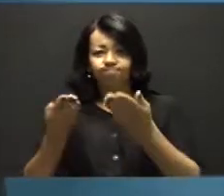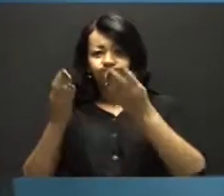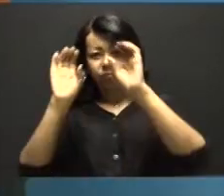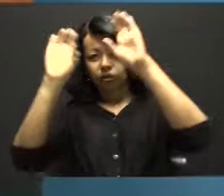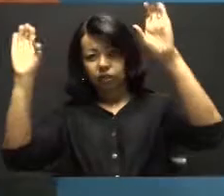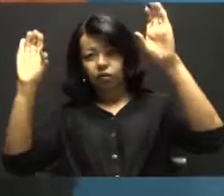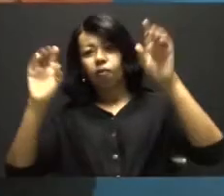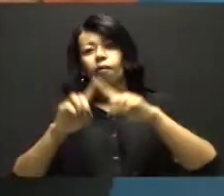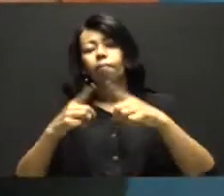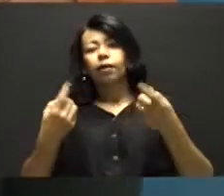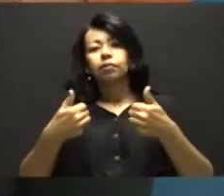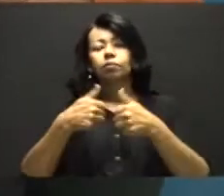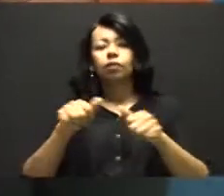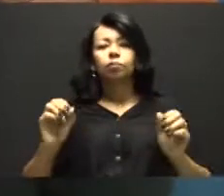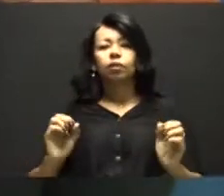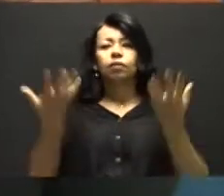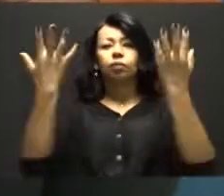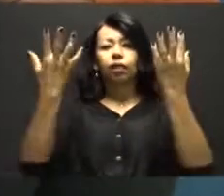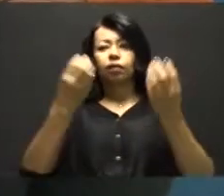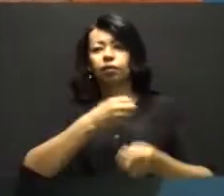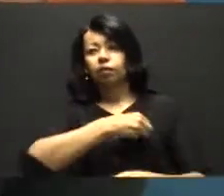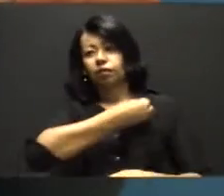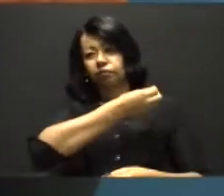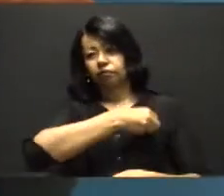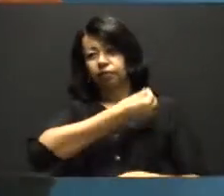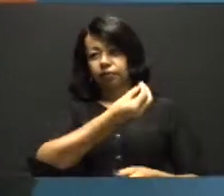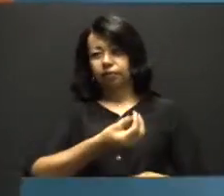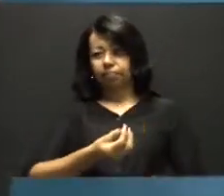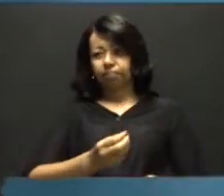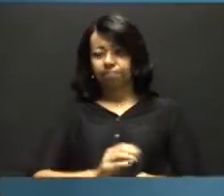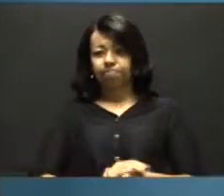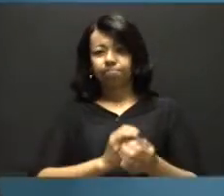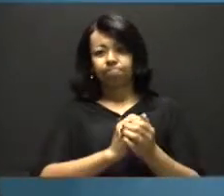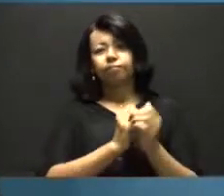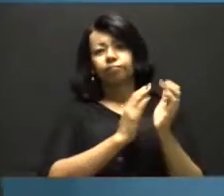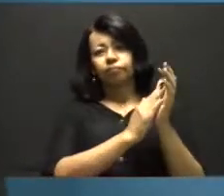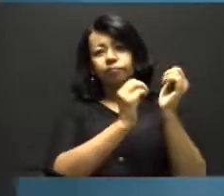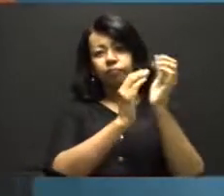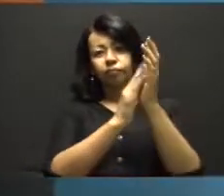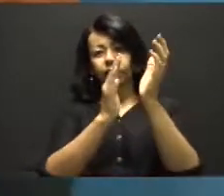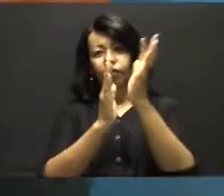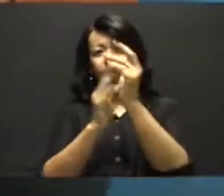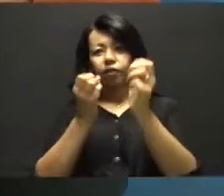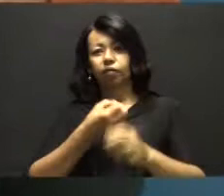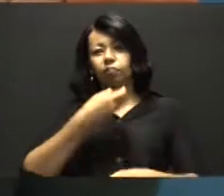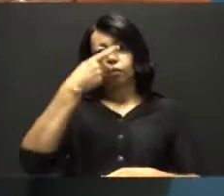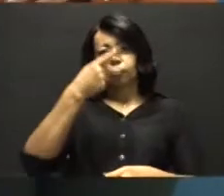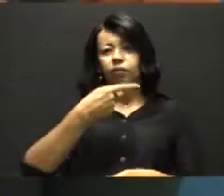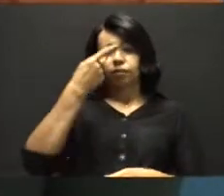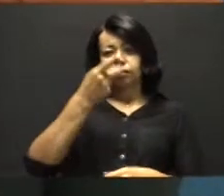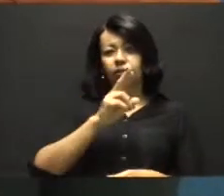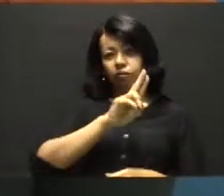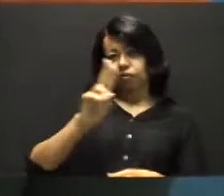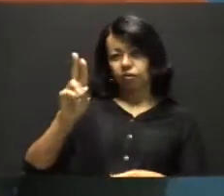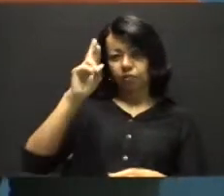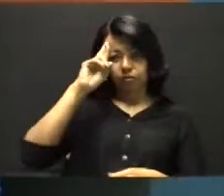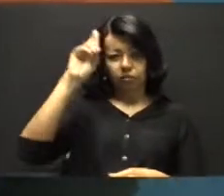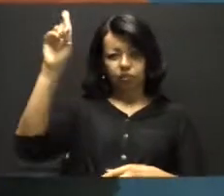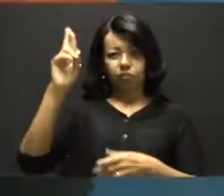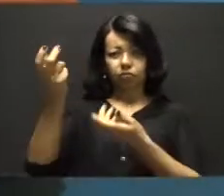estamos aqui para celebrar a vida a louvar te dizer o nome do senhor que nos a vida dom da vida bem